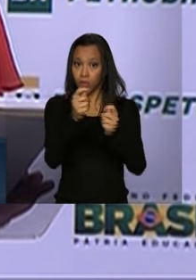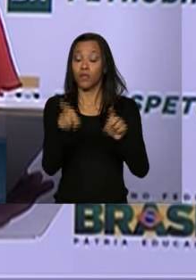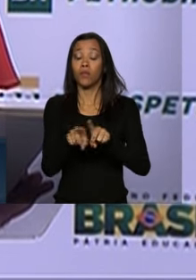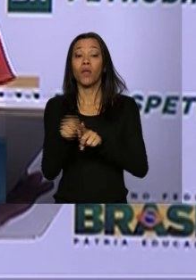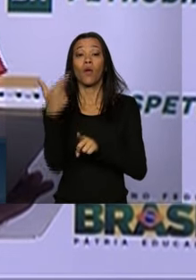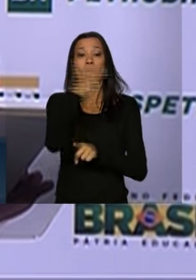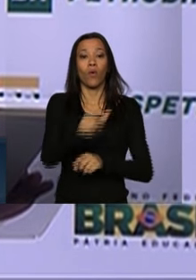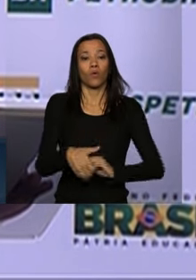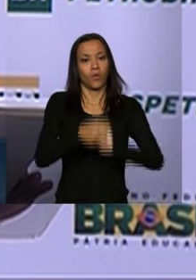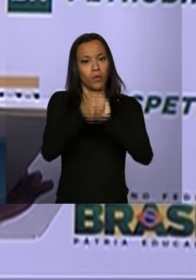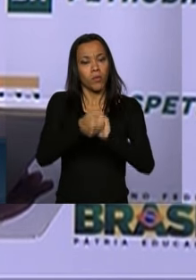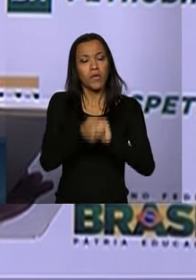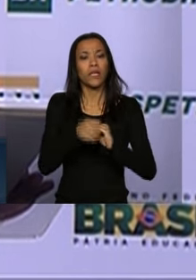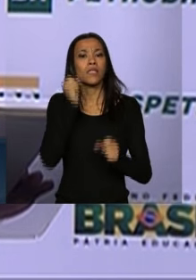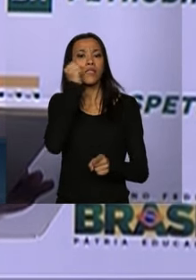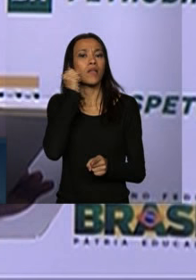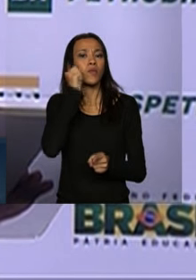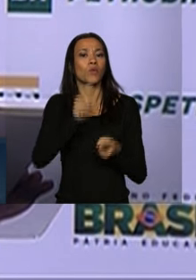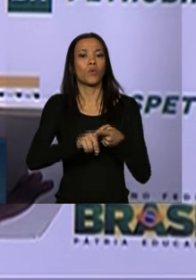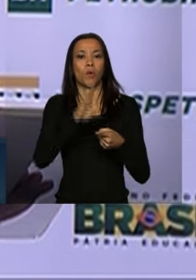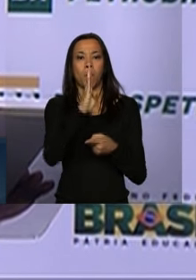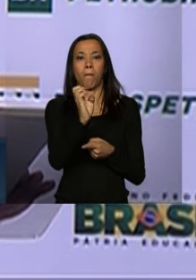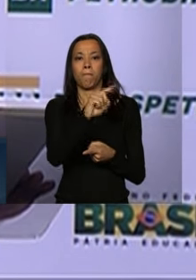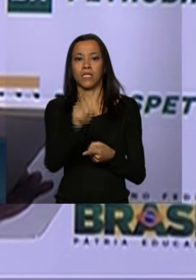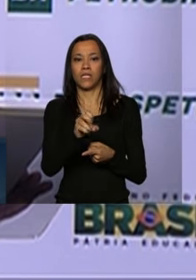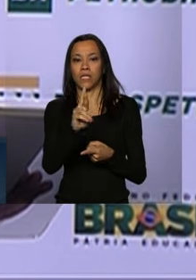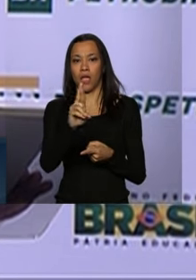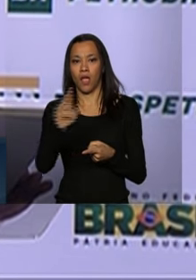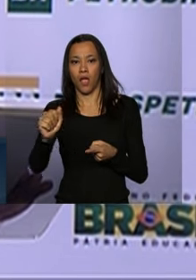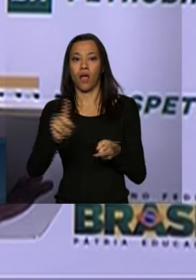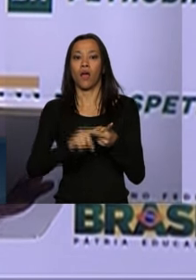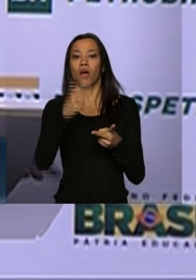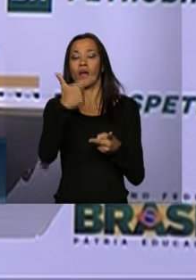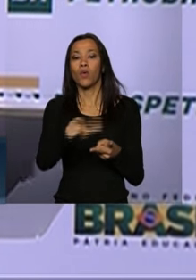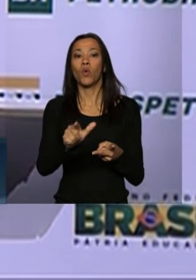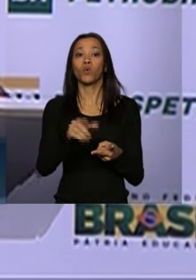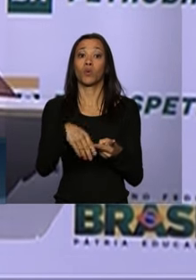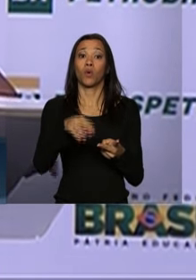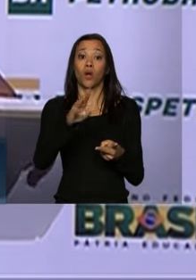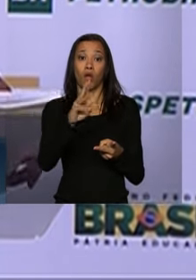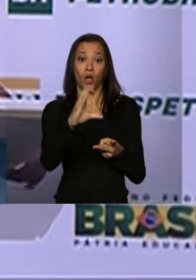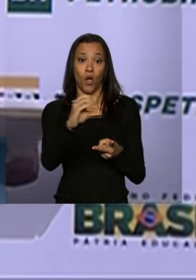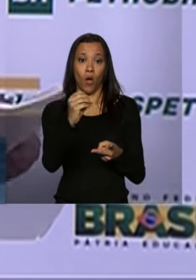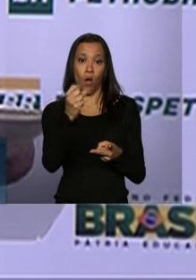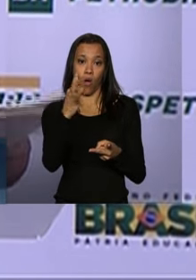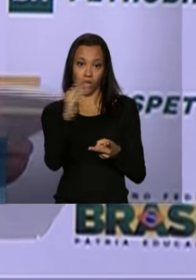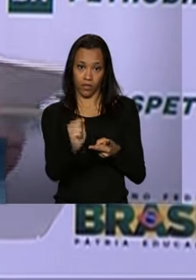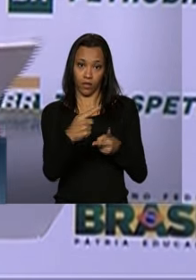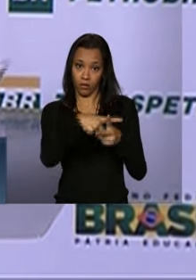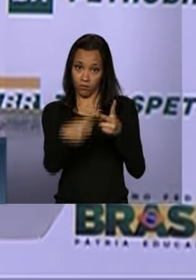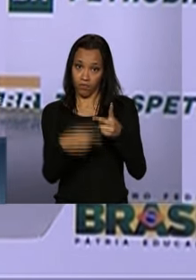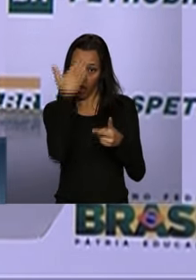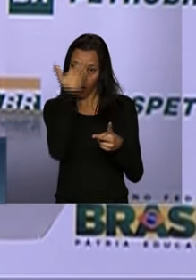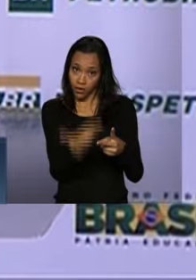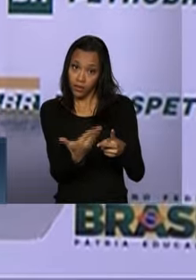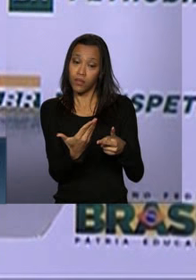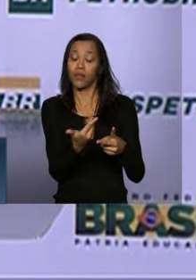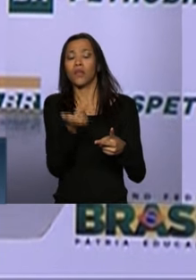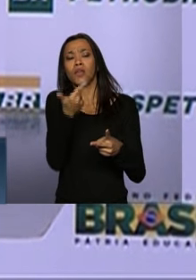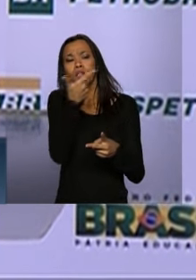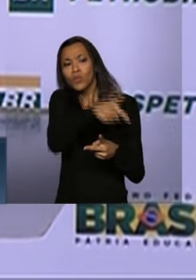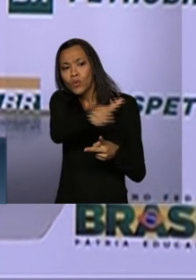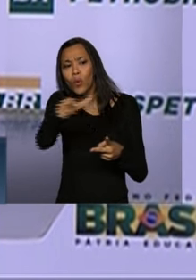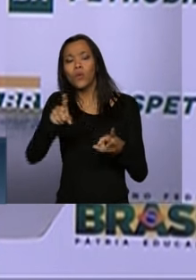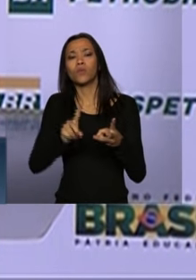senadores Fernando Bezerra e Humberto Costa. E agradecê-los, junto com os